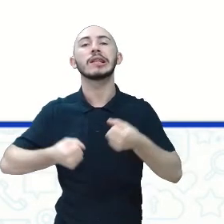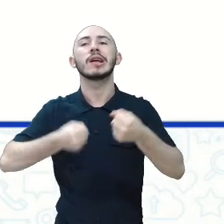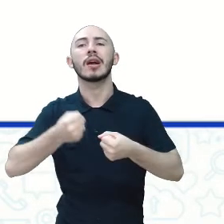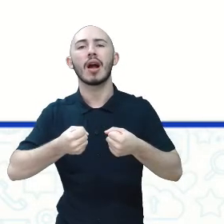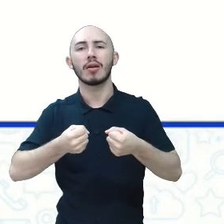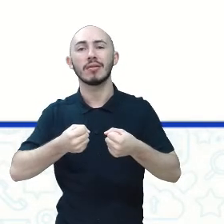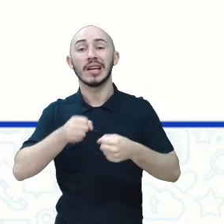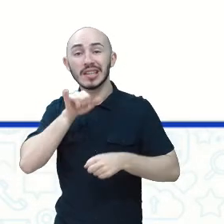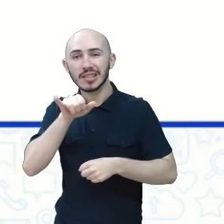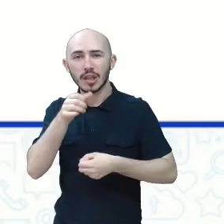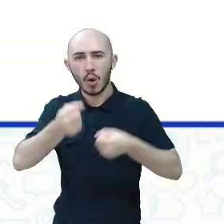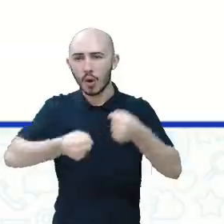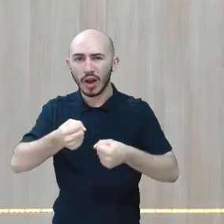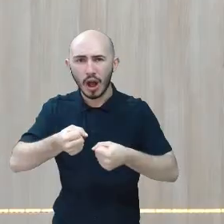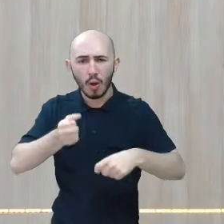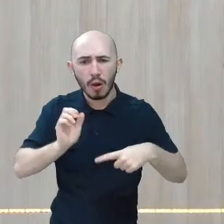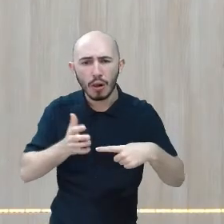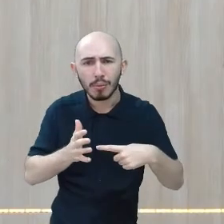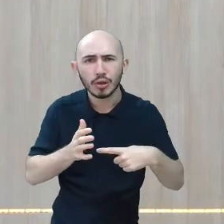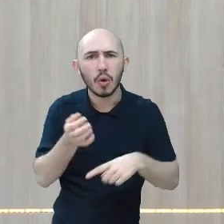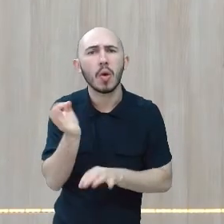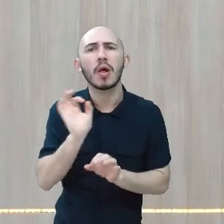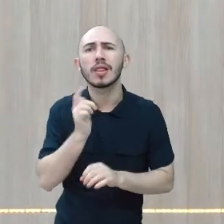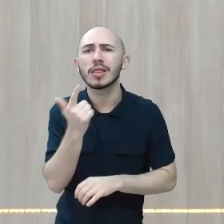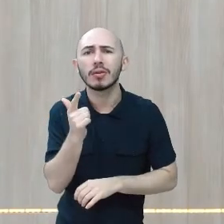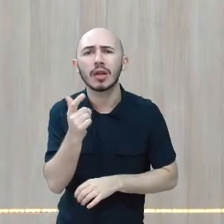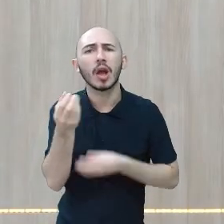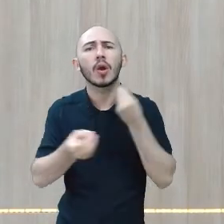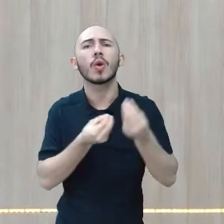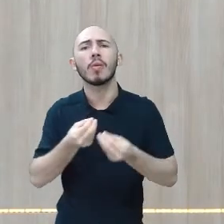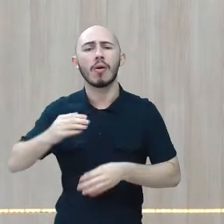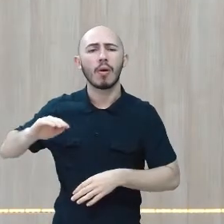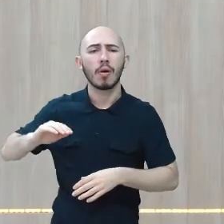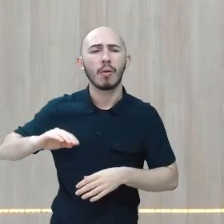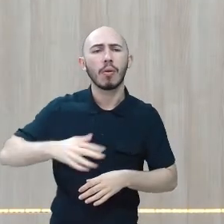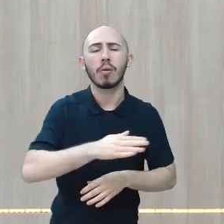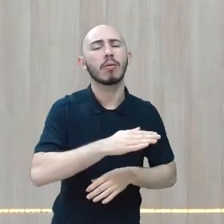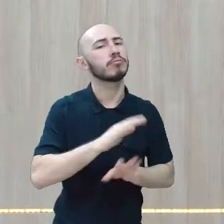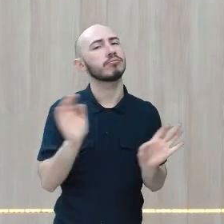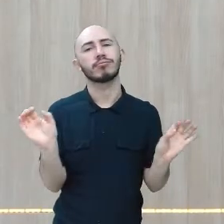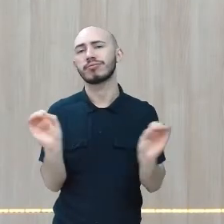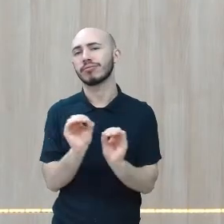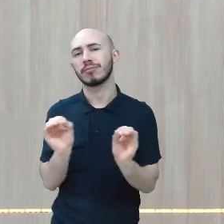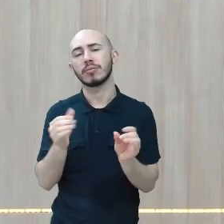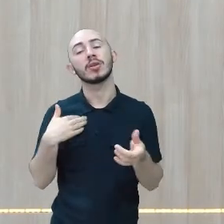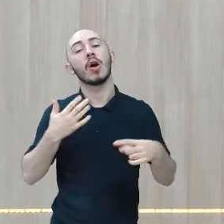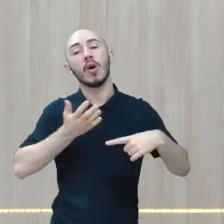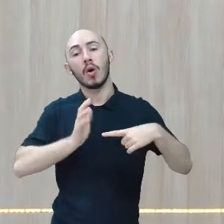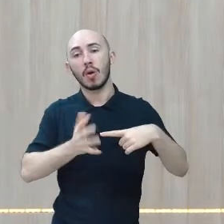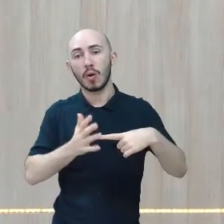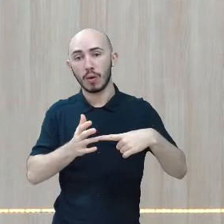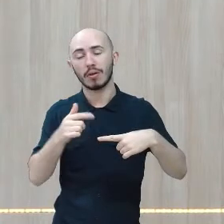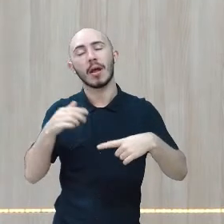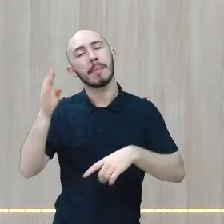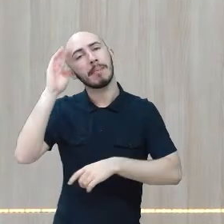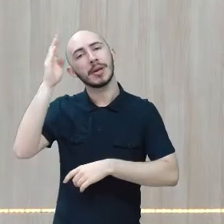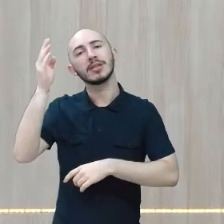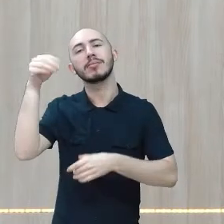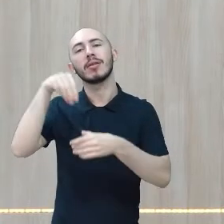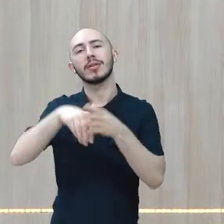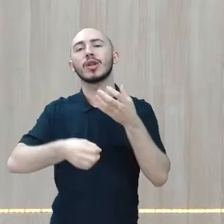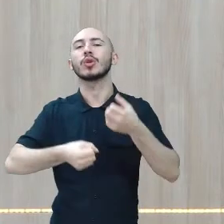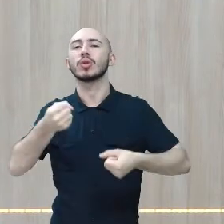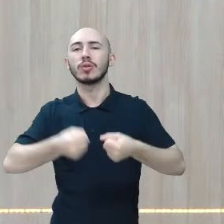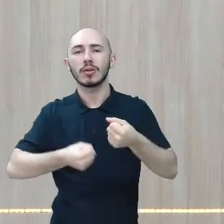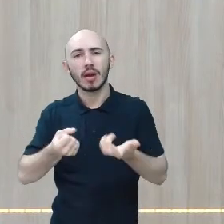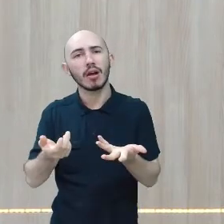anda, ele para completamente. Não é verdade? O motor é a peça principal do carro.